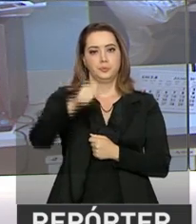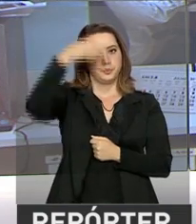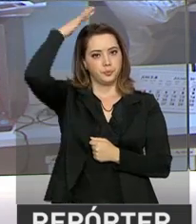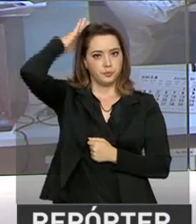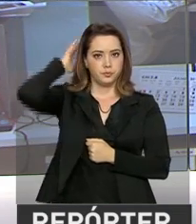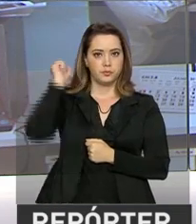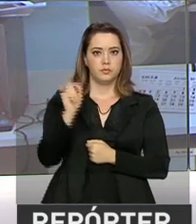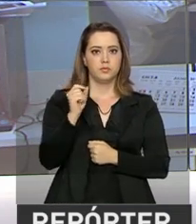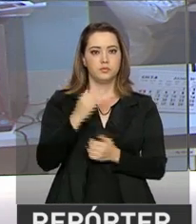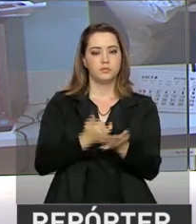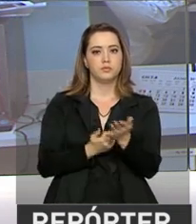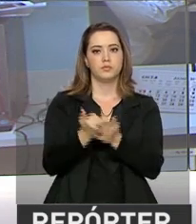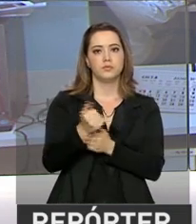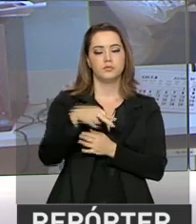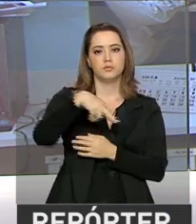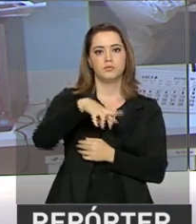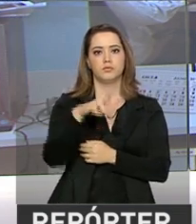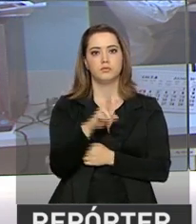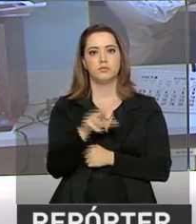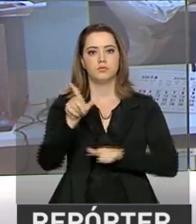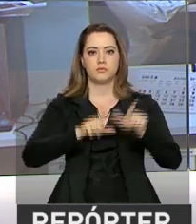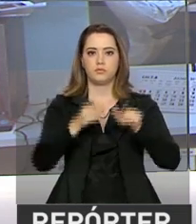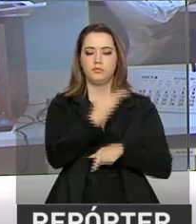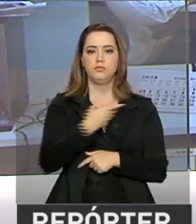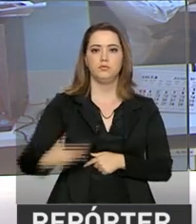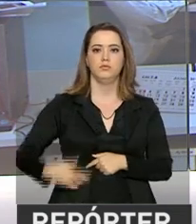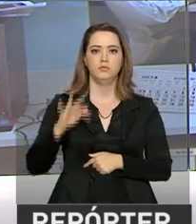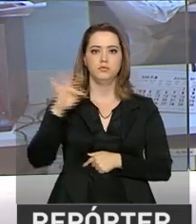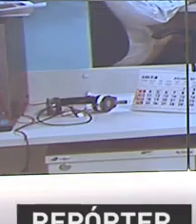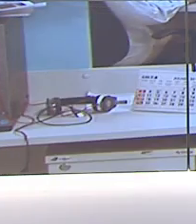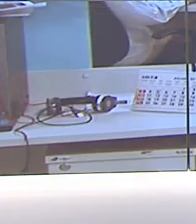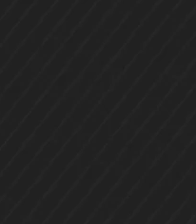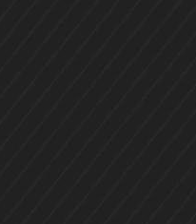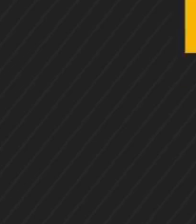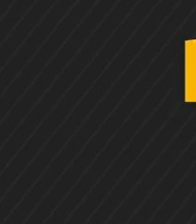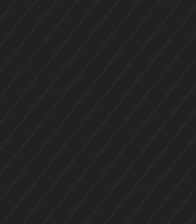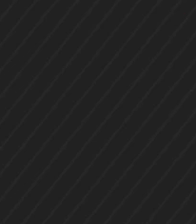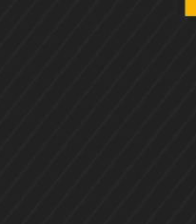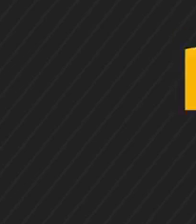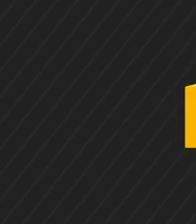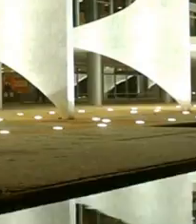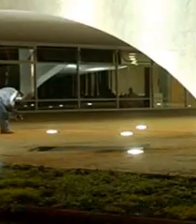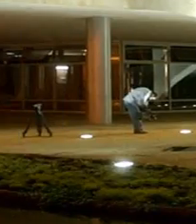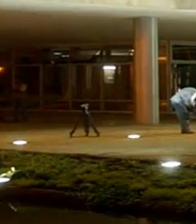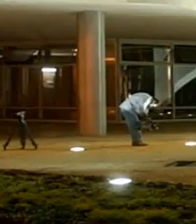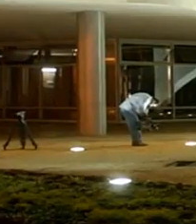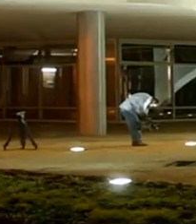Michel Temer. Continue com a gente, NBR, a TV do Governo Federal.